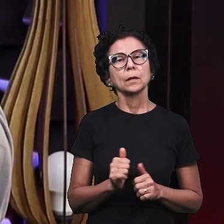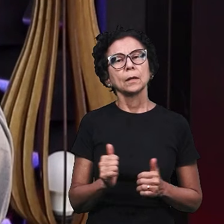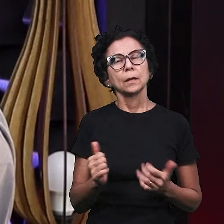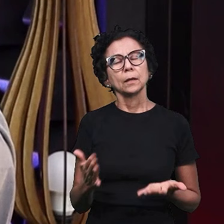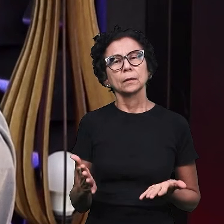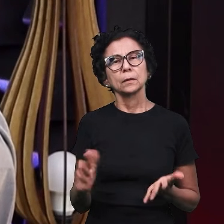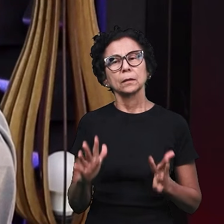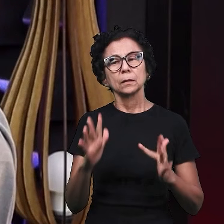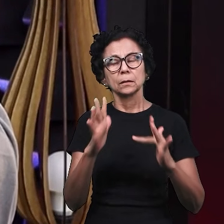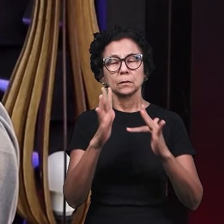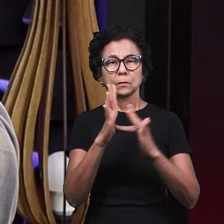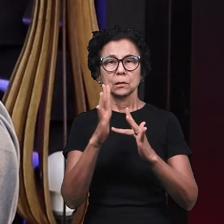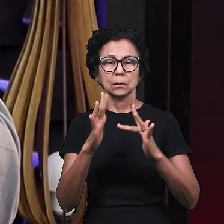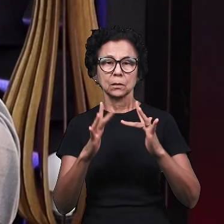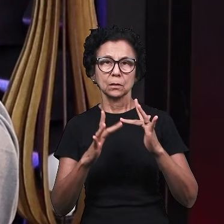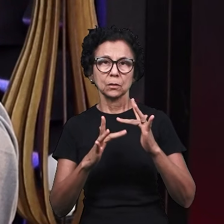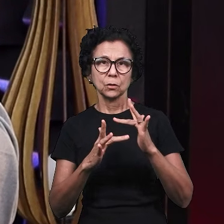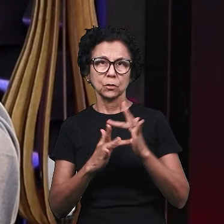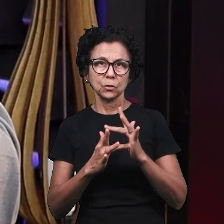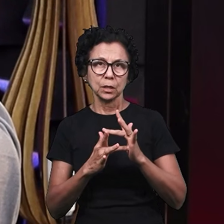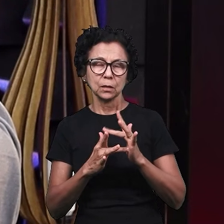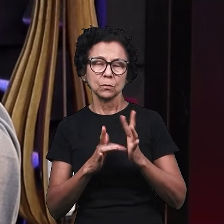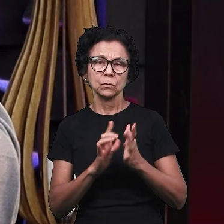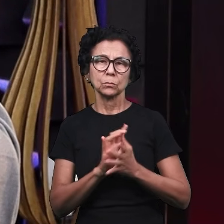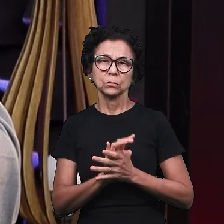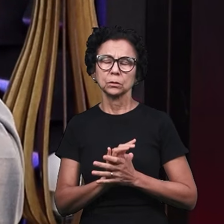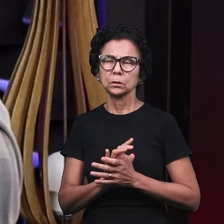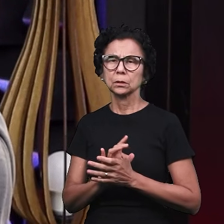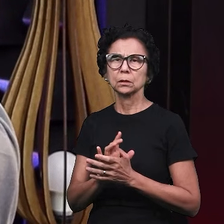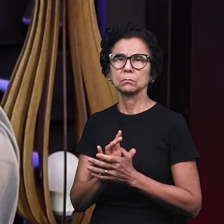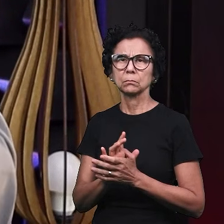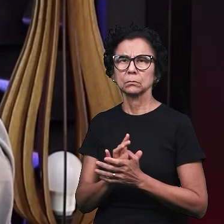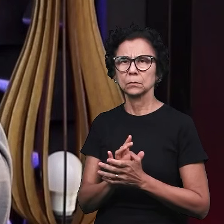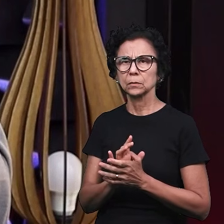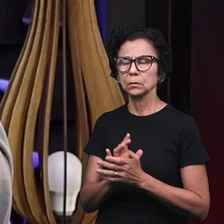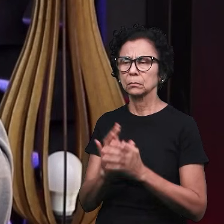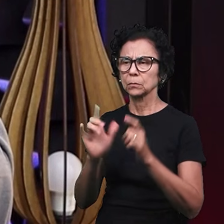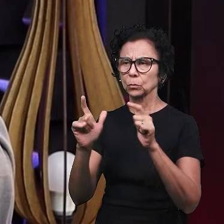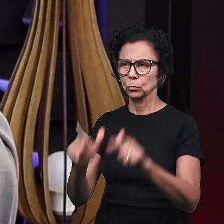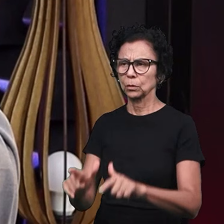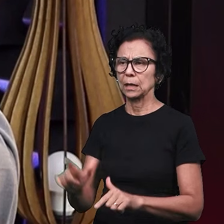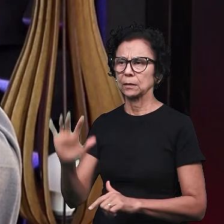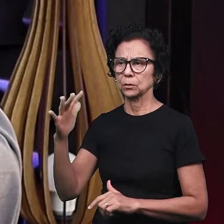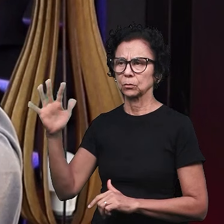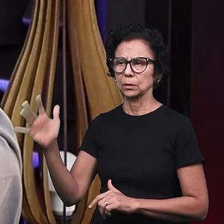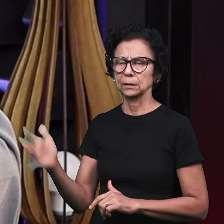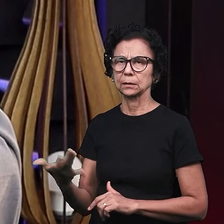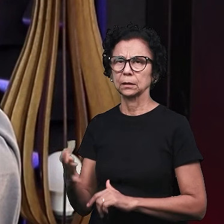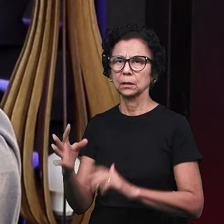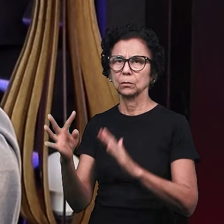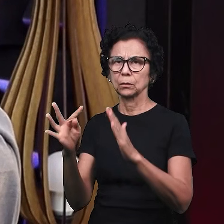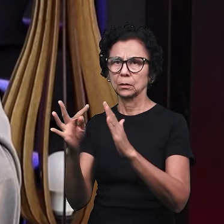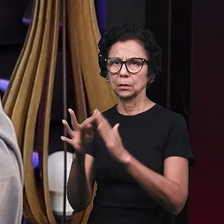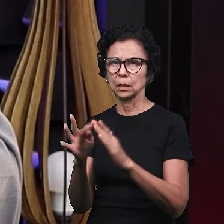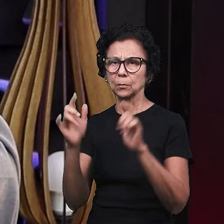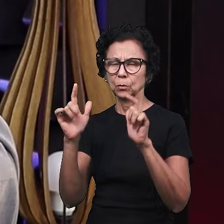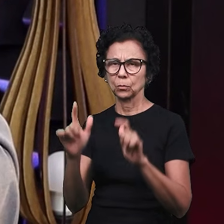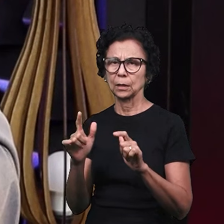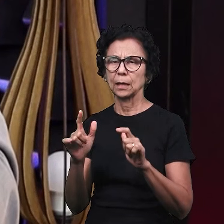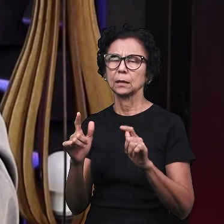no outro dia, Jesus ali ele vai examinar o templo, né? O local de adoração, o local